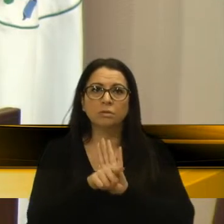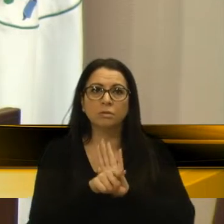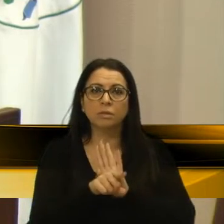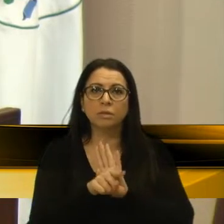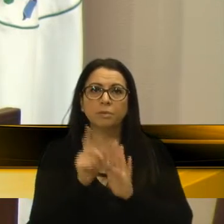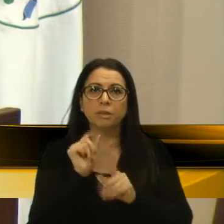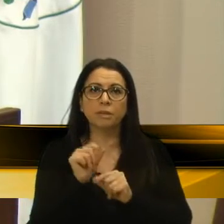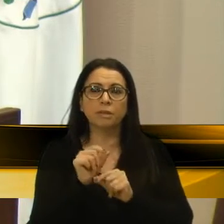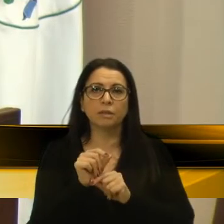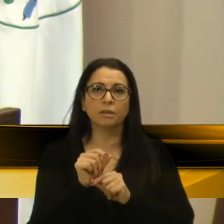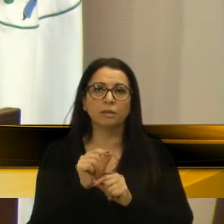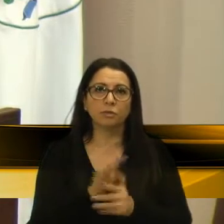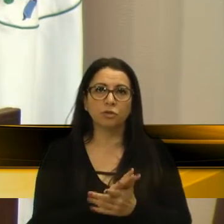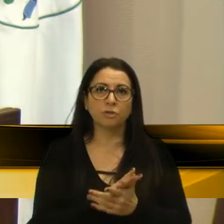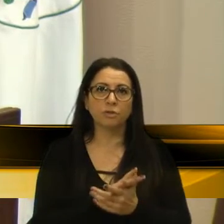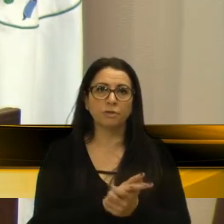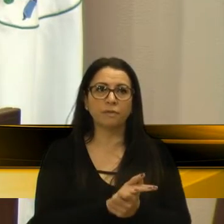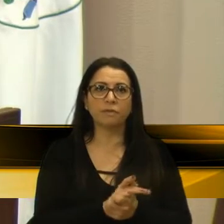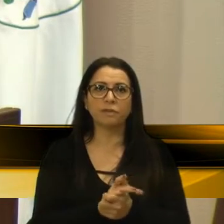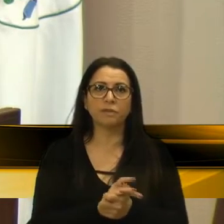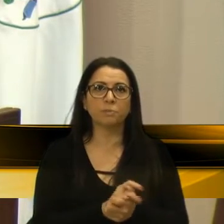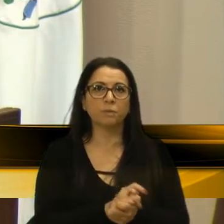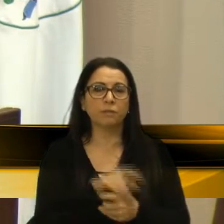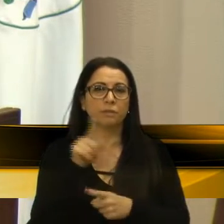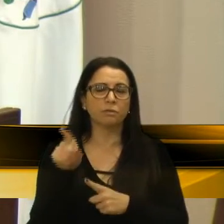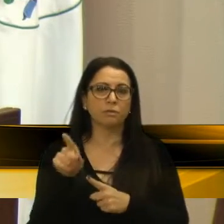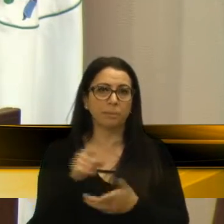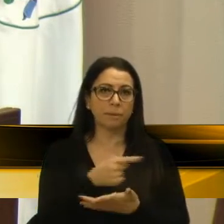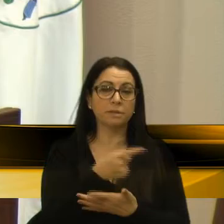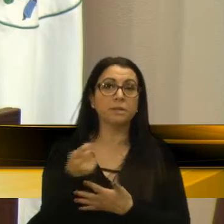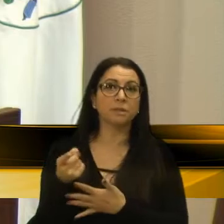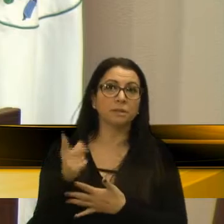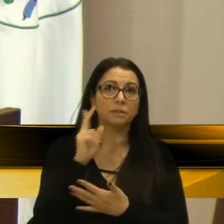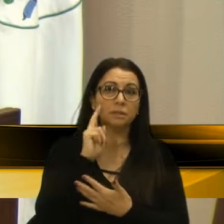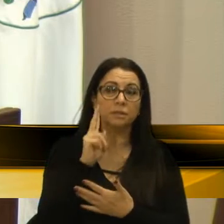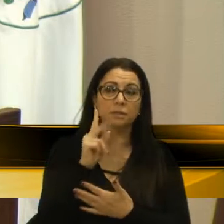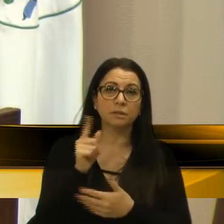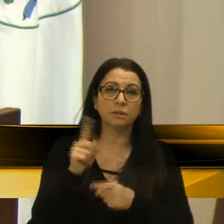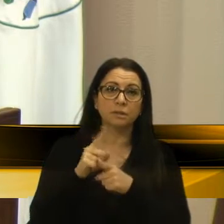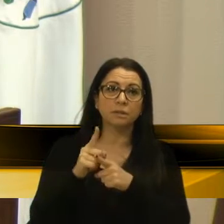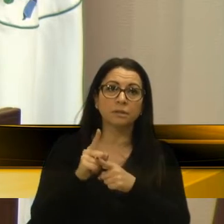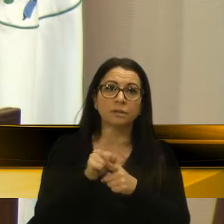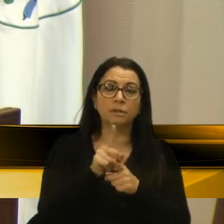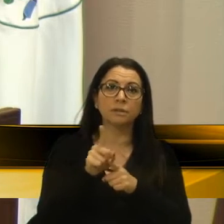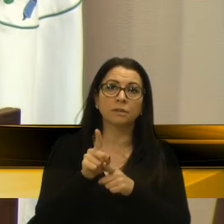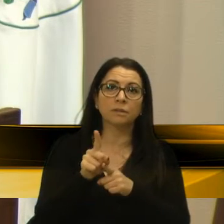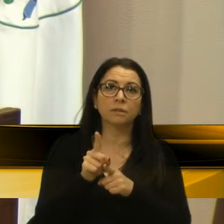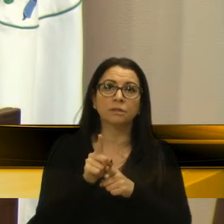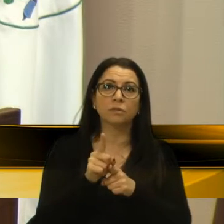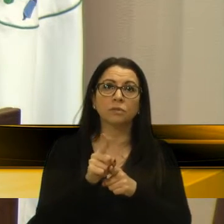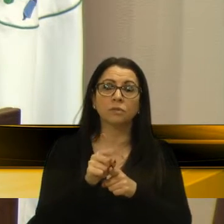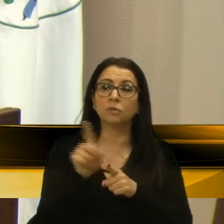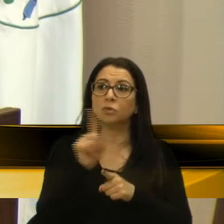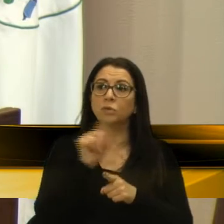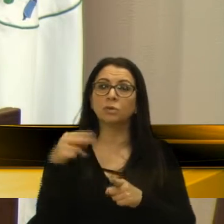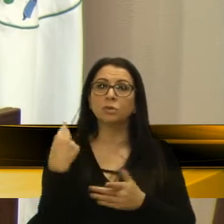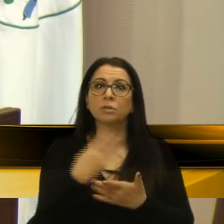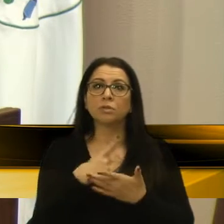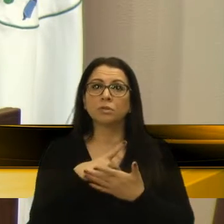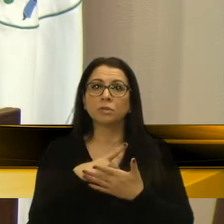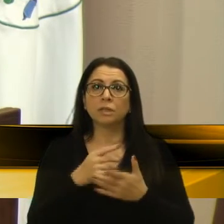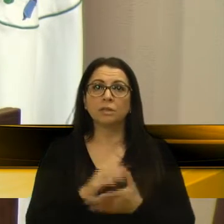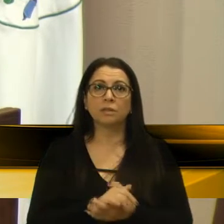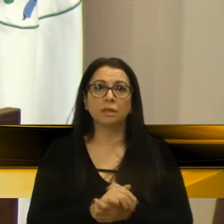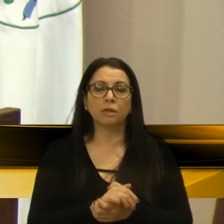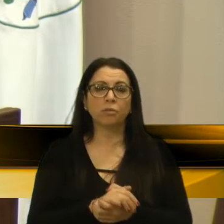elas impedem o avanço, que elas impedem o desenvolvimento. Então, se nós tivéssemos